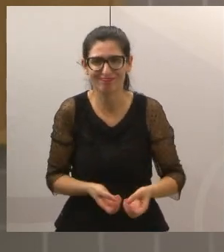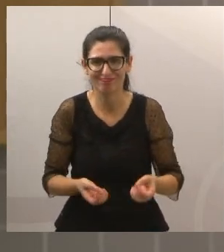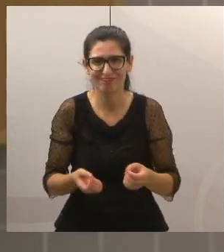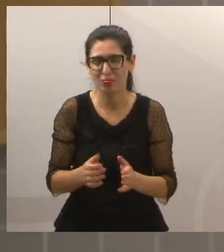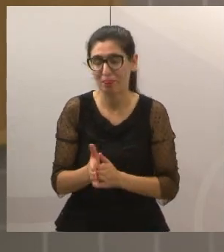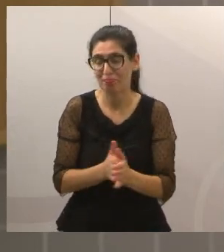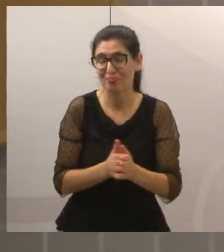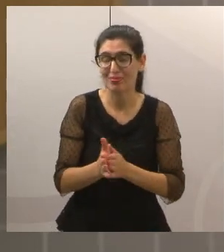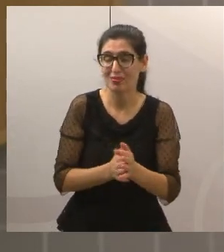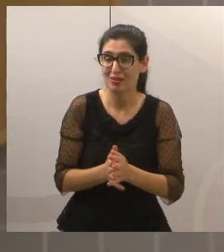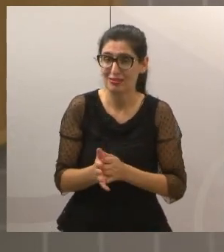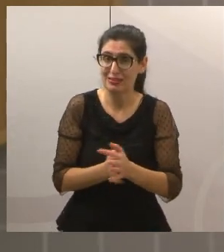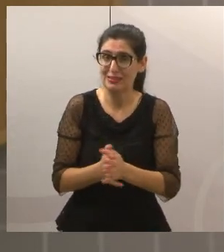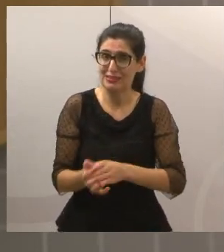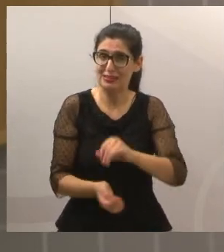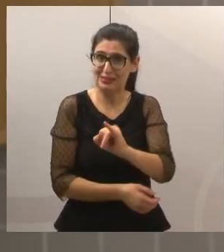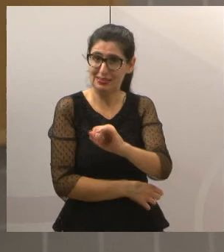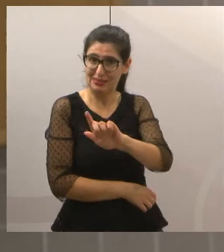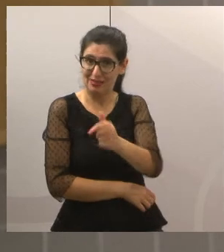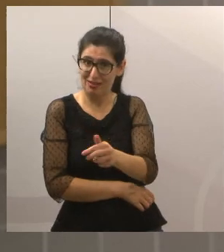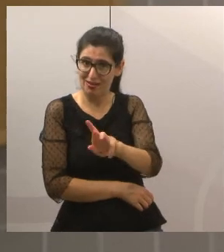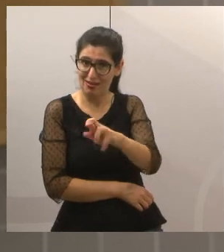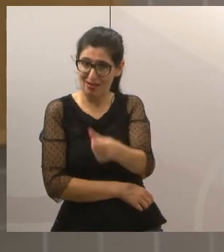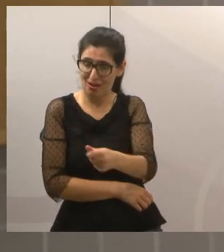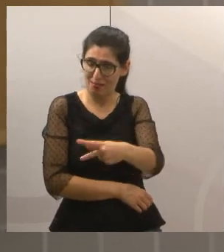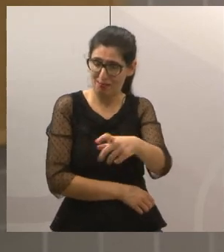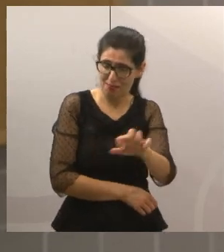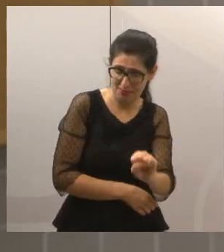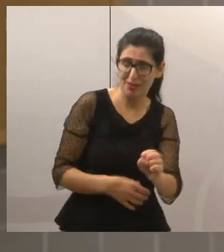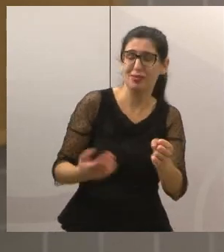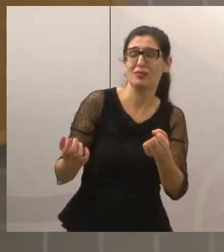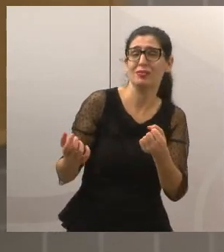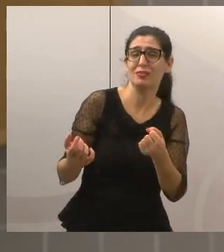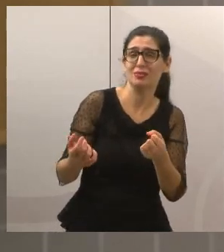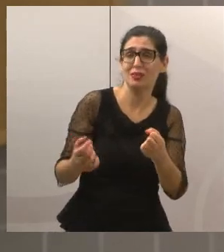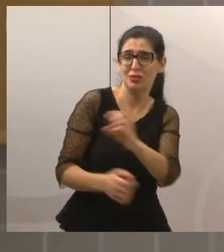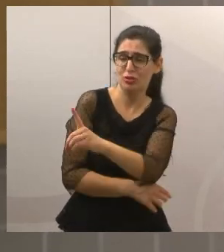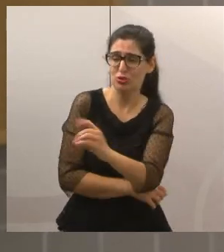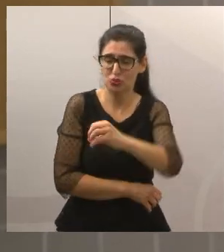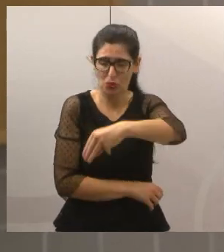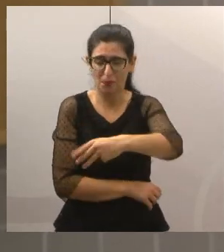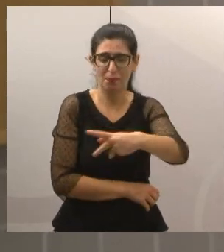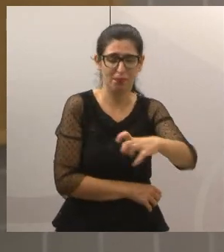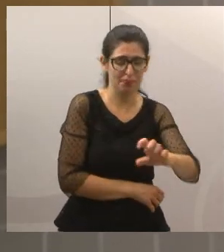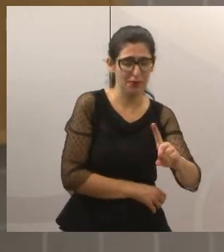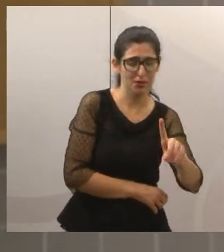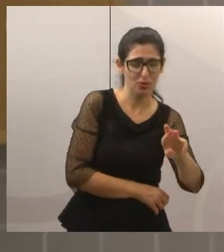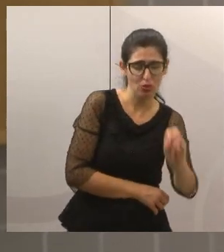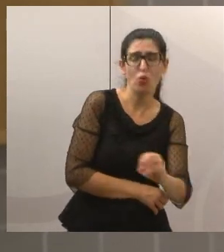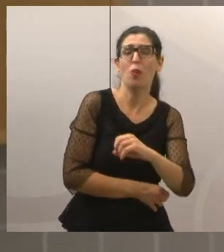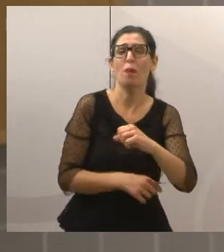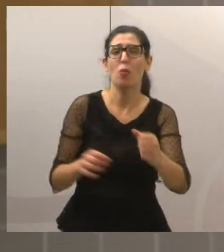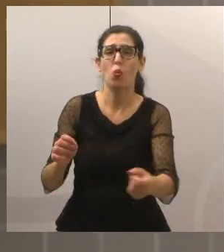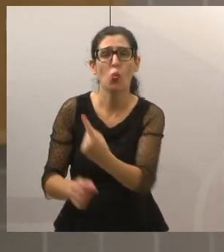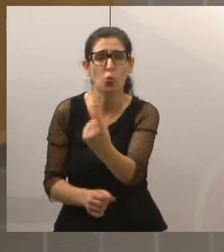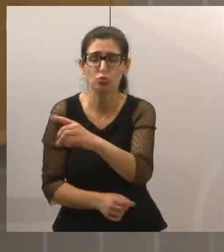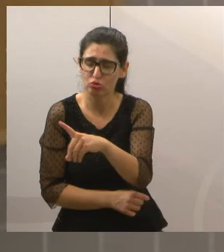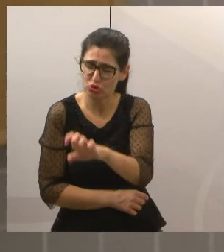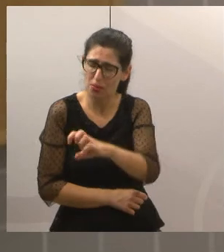pessoal, tanto do Igarapés, que está ali na região da Dom Pedro, e quando fala em Igarapés, pega 1º de maio, 22 de abril